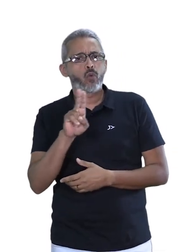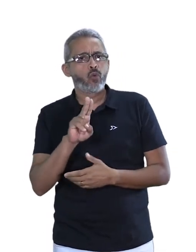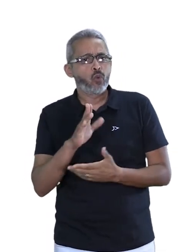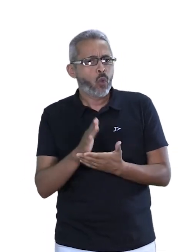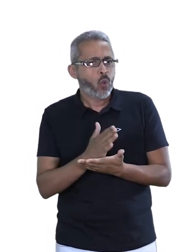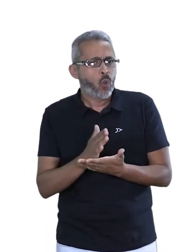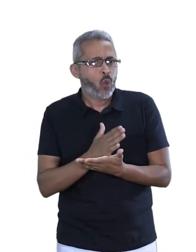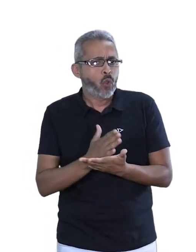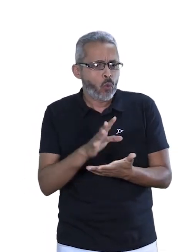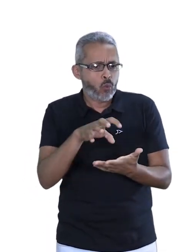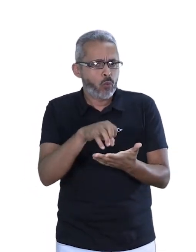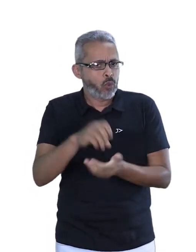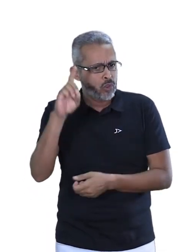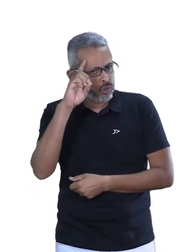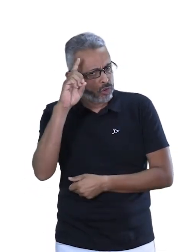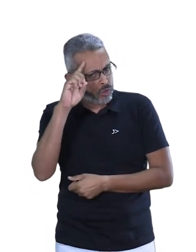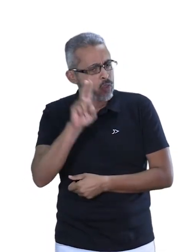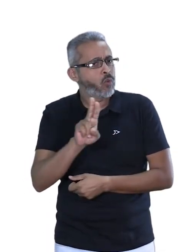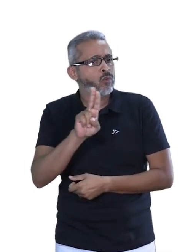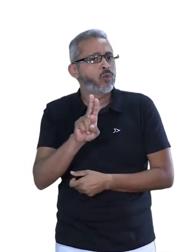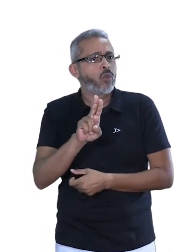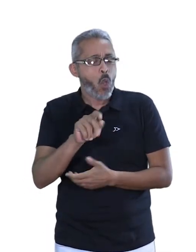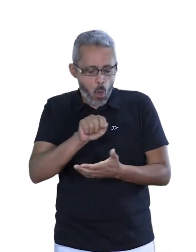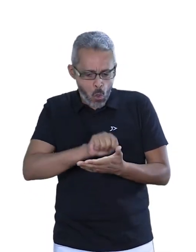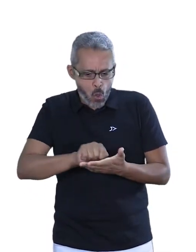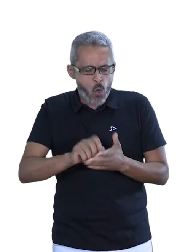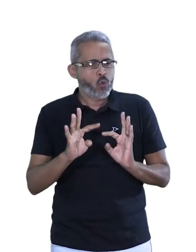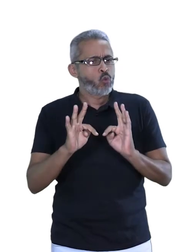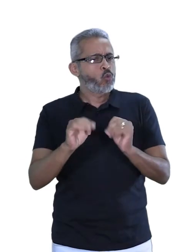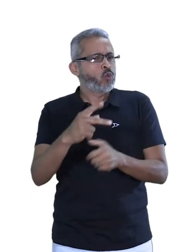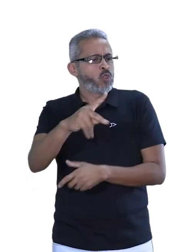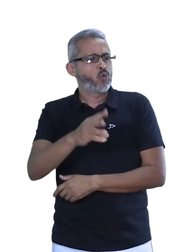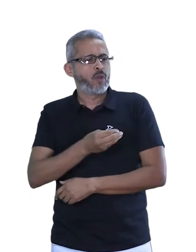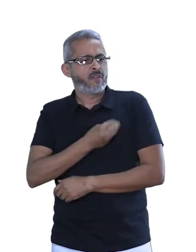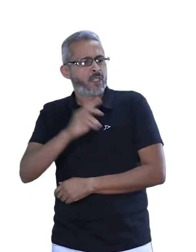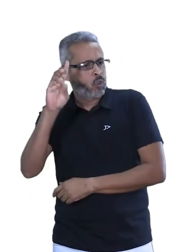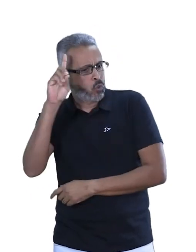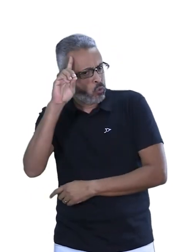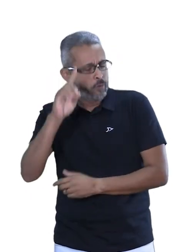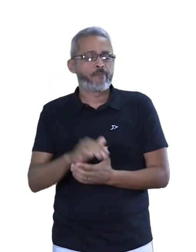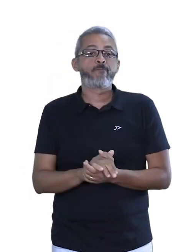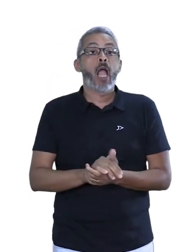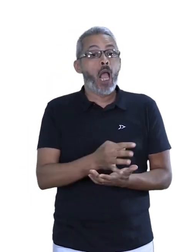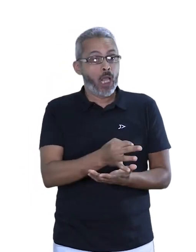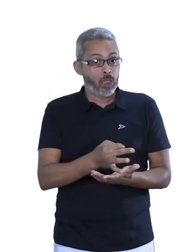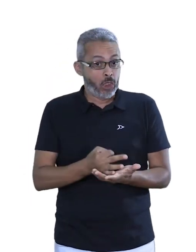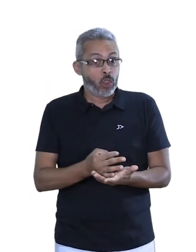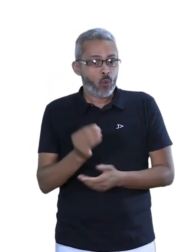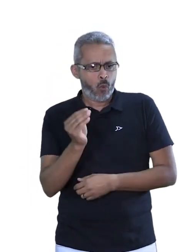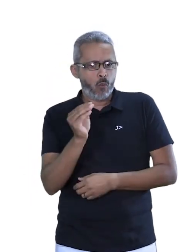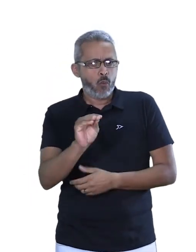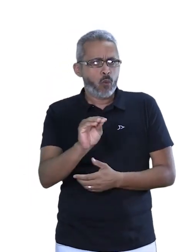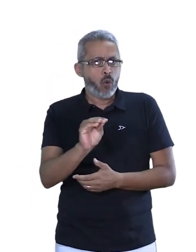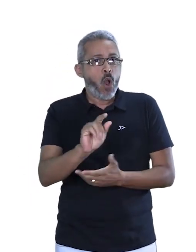como diário, escrevendo tudo sobre o que acontecia no seu cotidiano? Pois esses textos fazem parte do